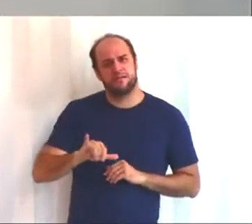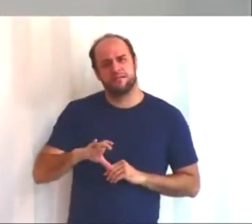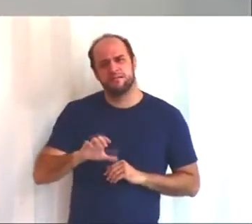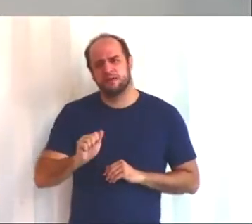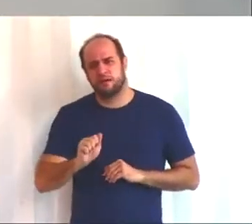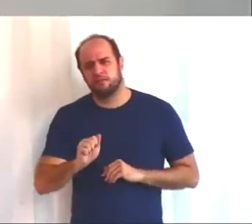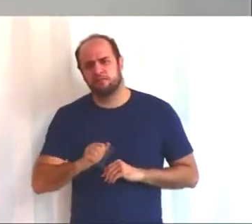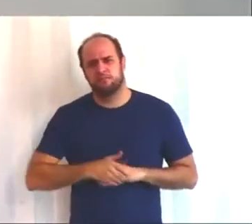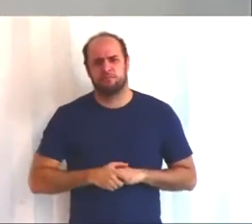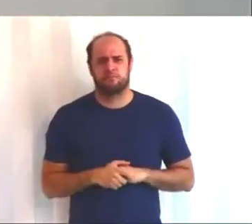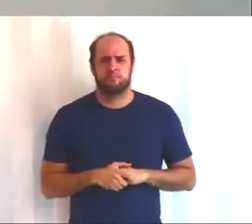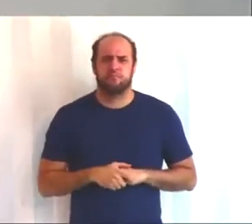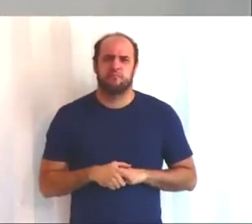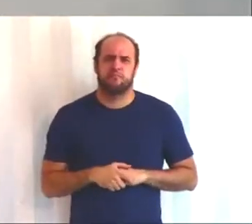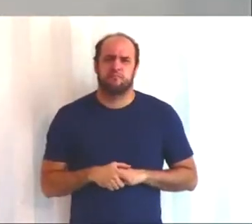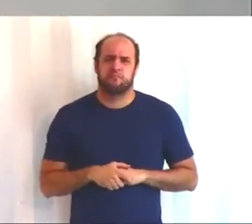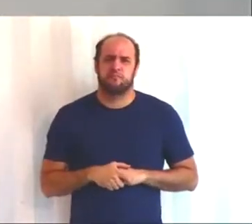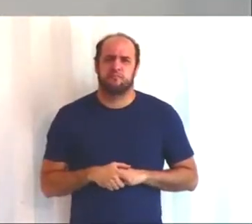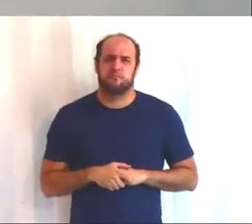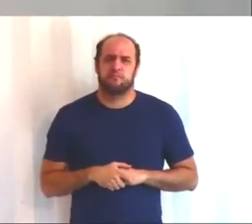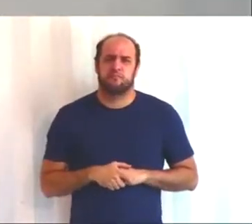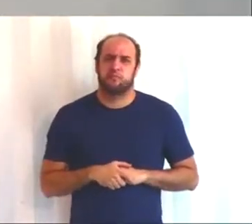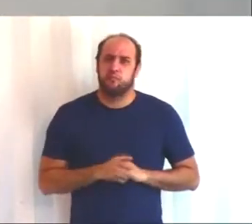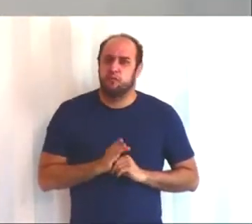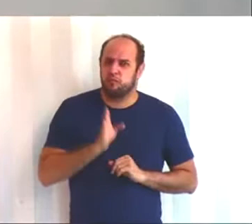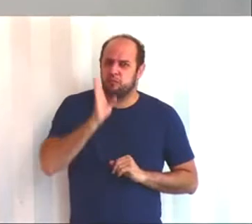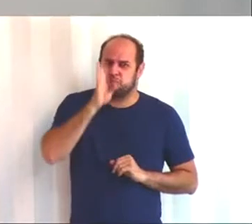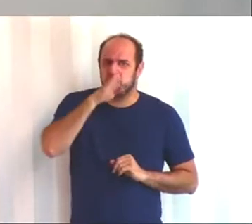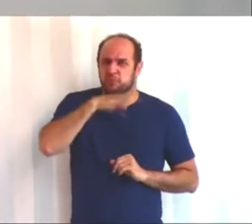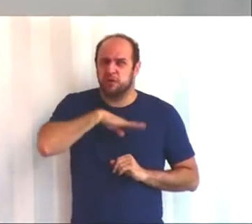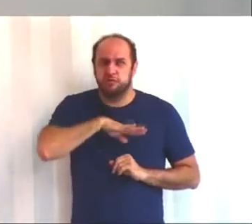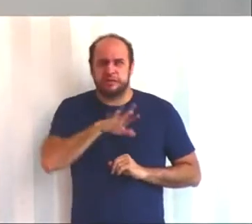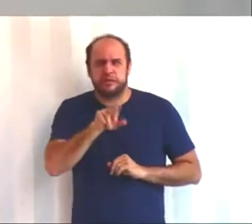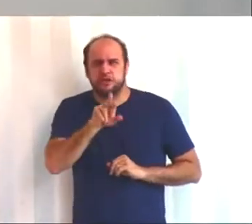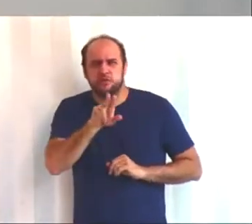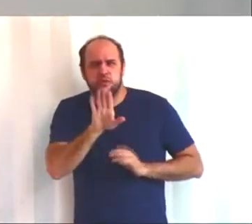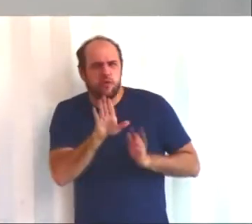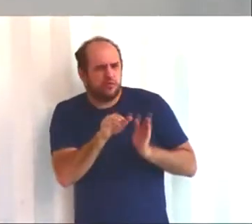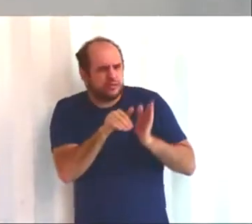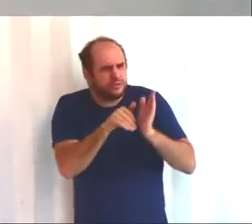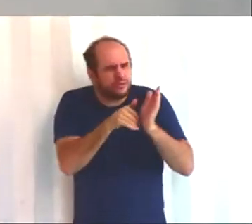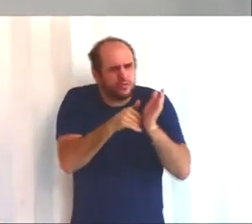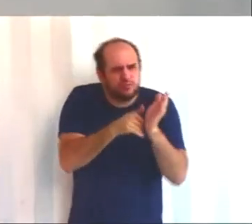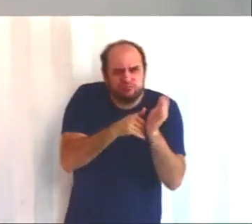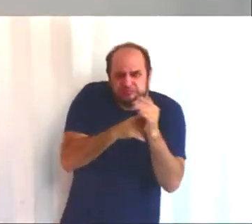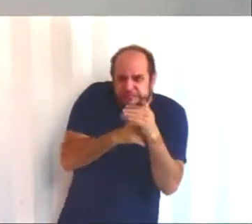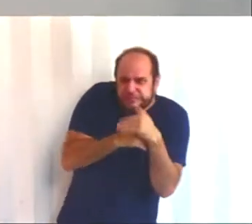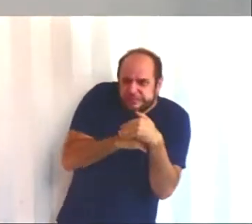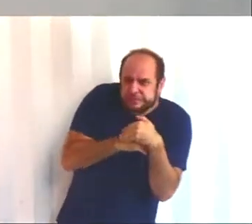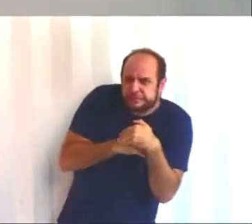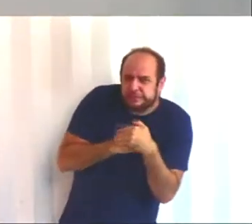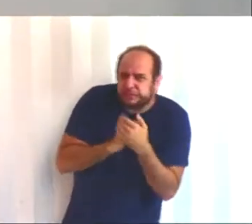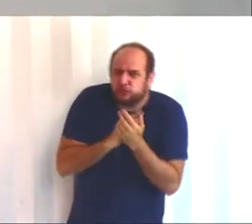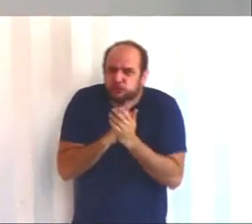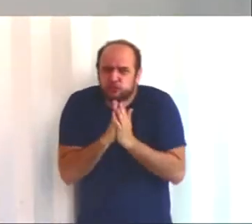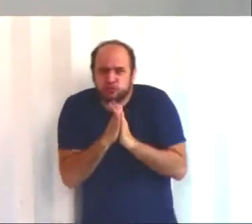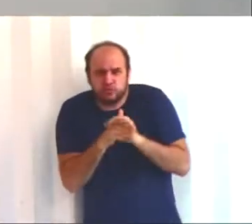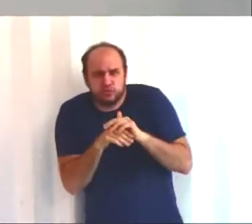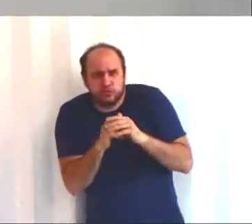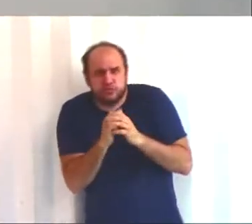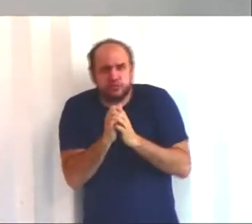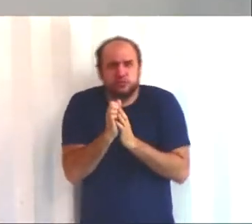malícia. Malícia parece ser alguma coisa escondida em potencial que a gente pode fazer de